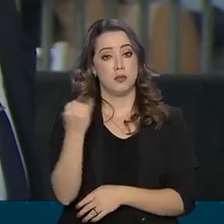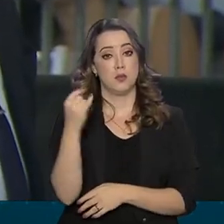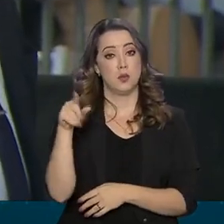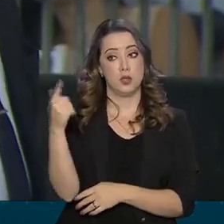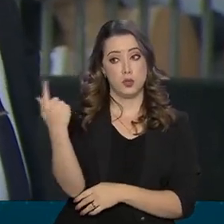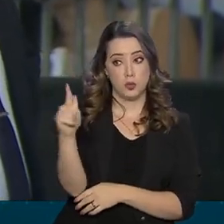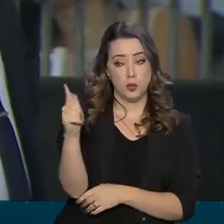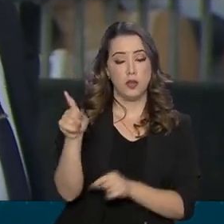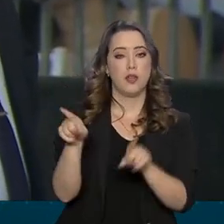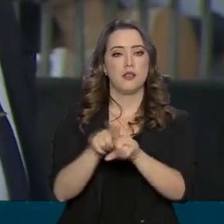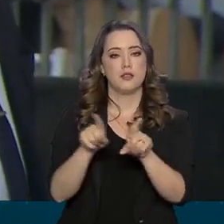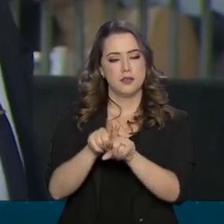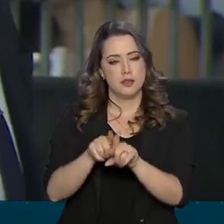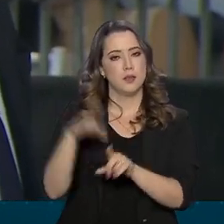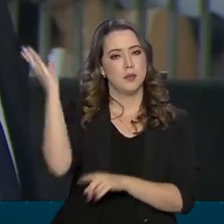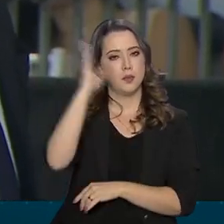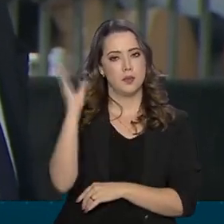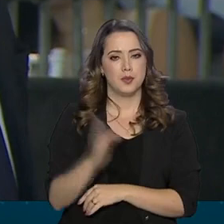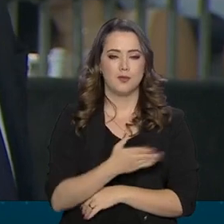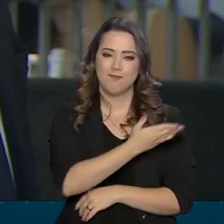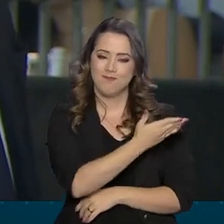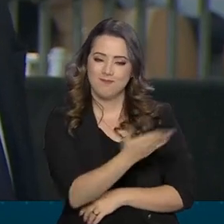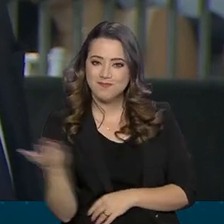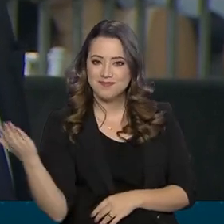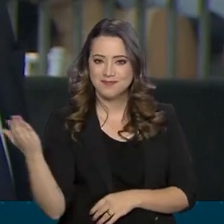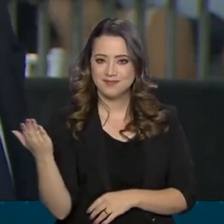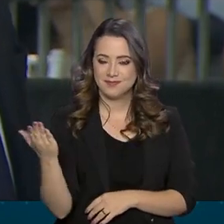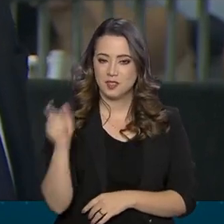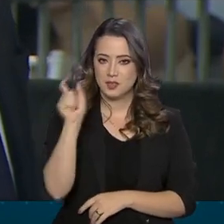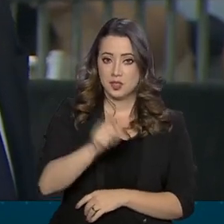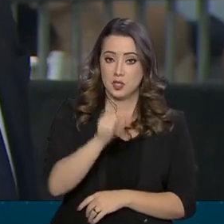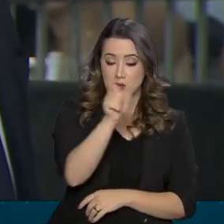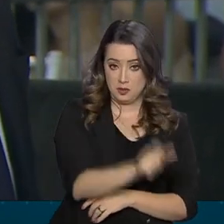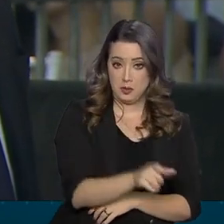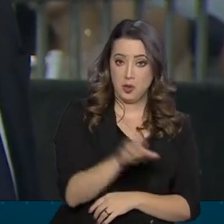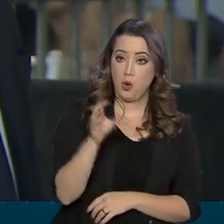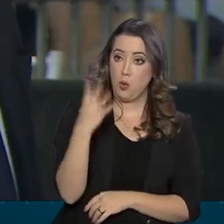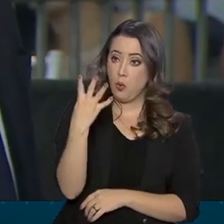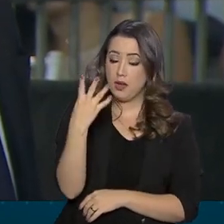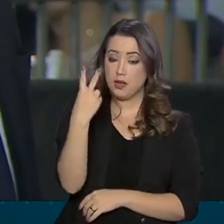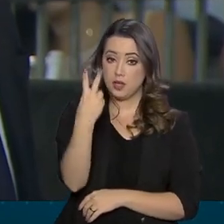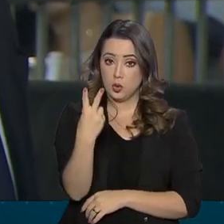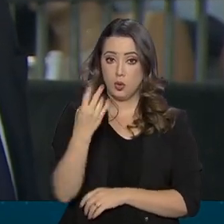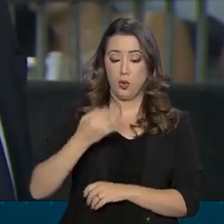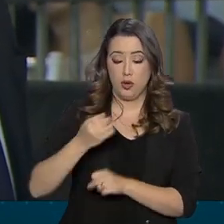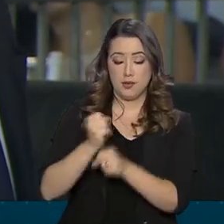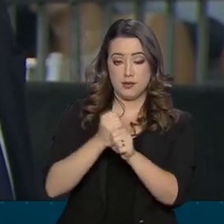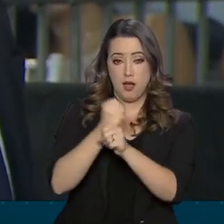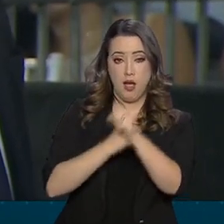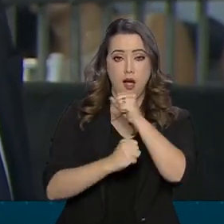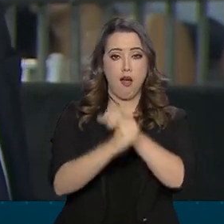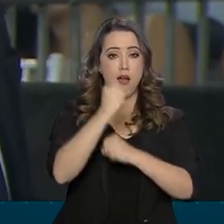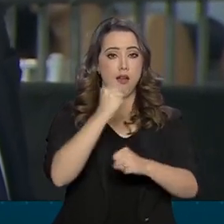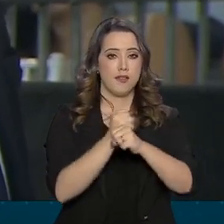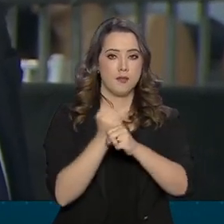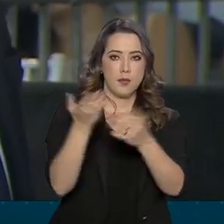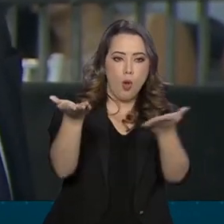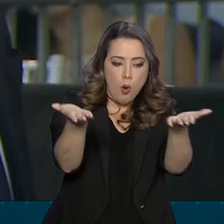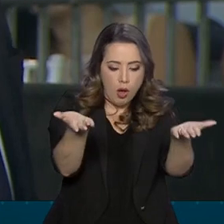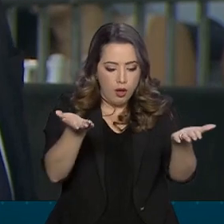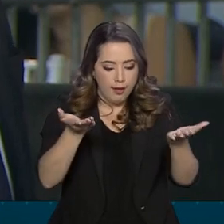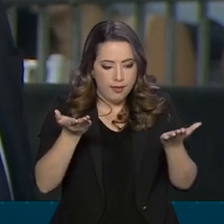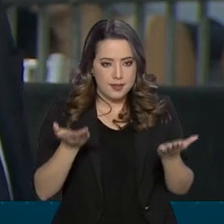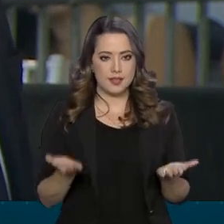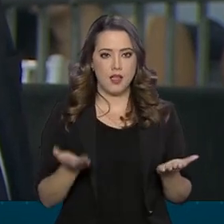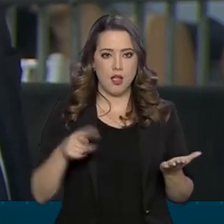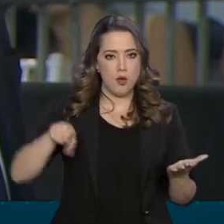Brasil. Jovens aspirantes, há 42 anos eu recebi a minha espada na Academia